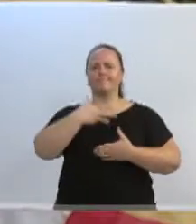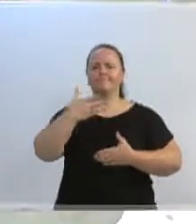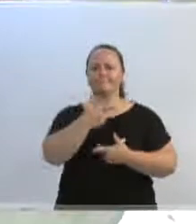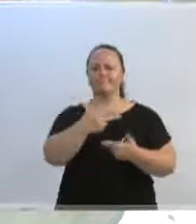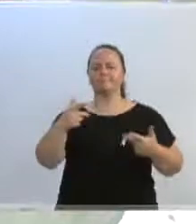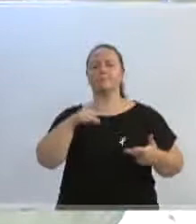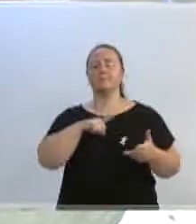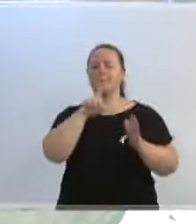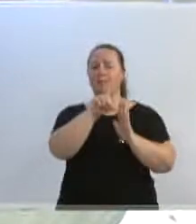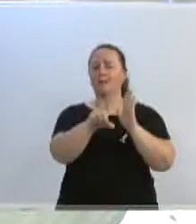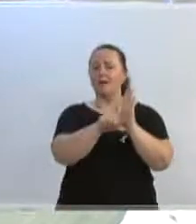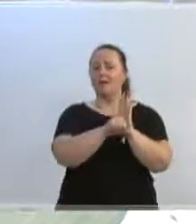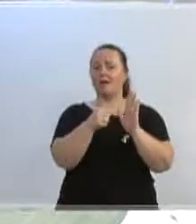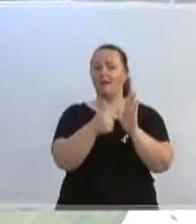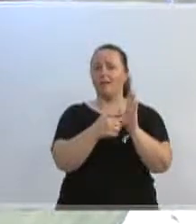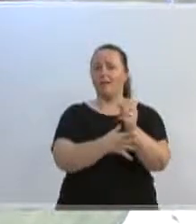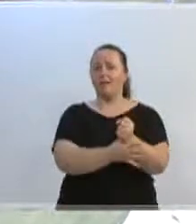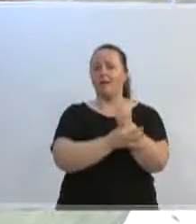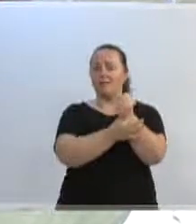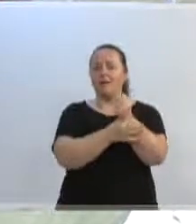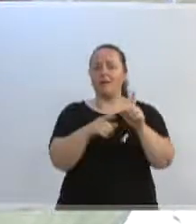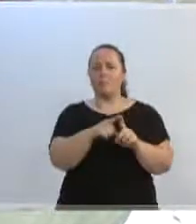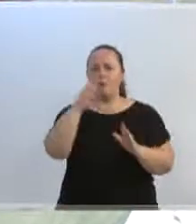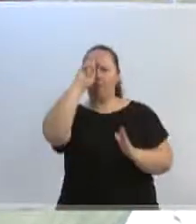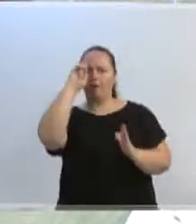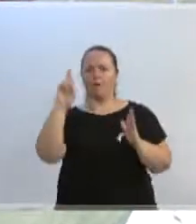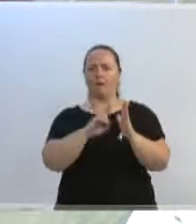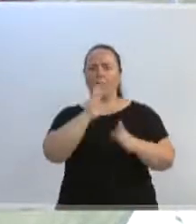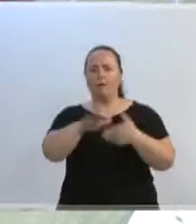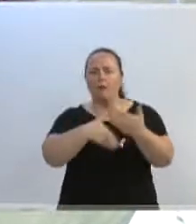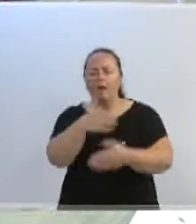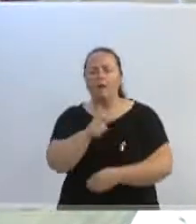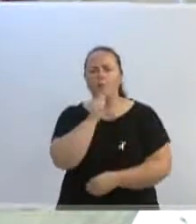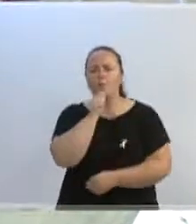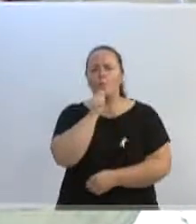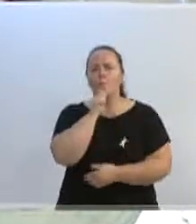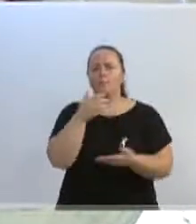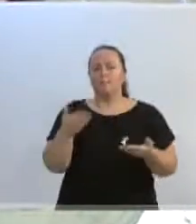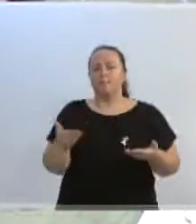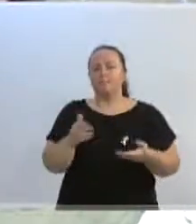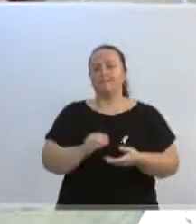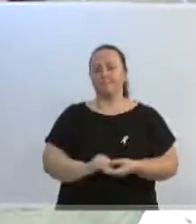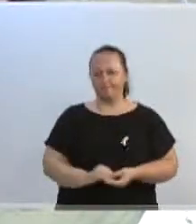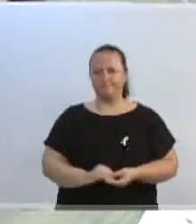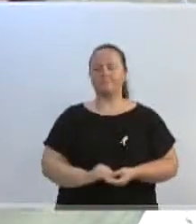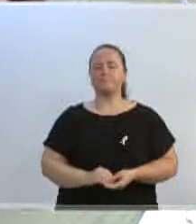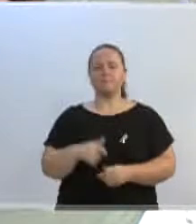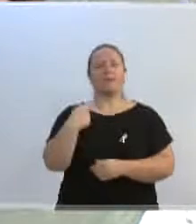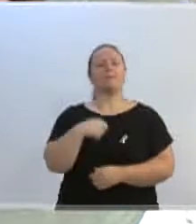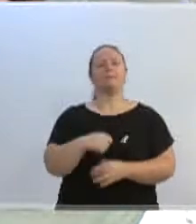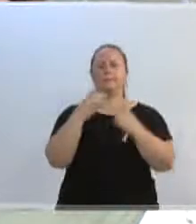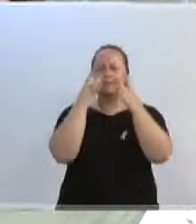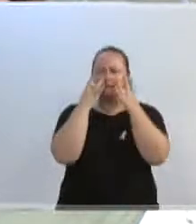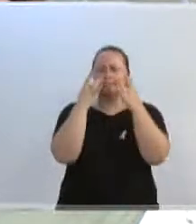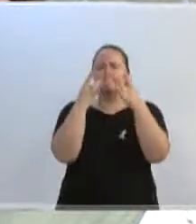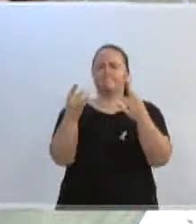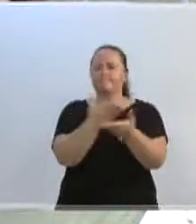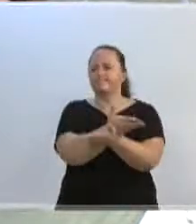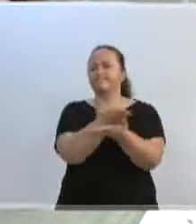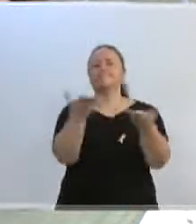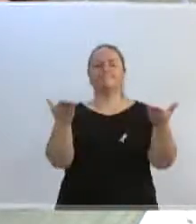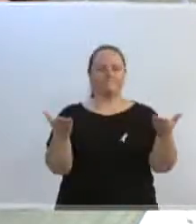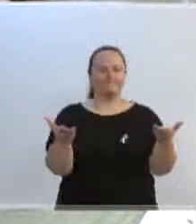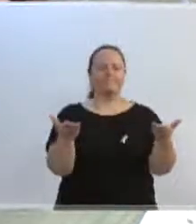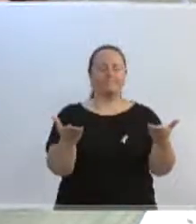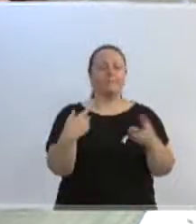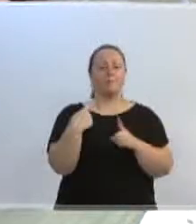que garantem isto, mas nós não conseguimos avançar. E nós precisamos aqui ouvirmos todos vocês, que